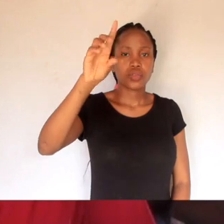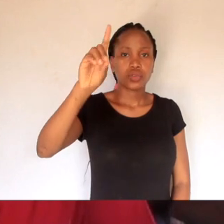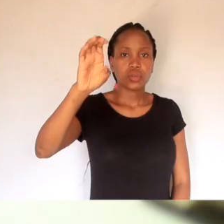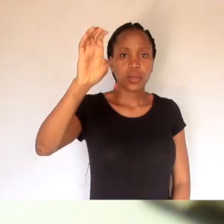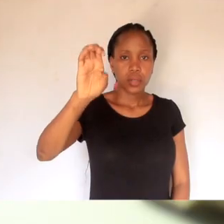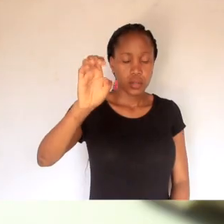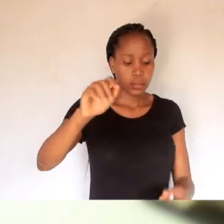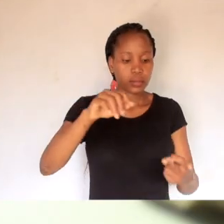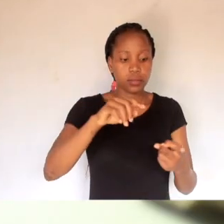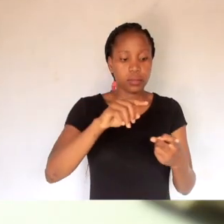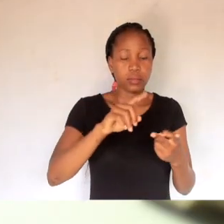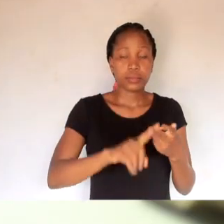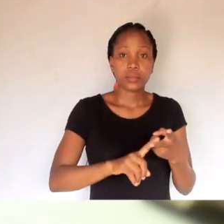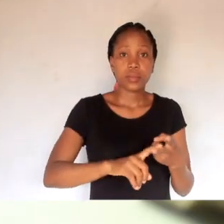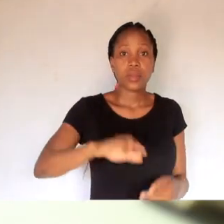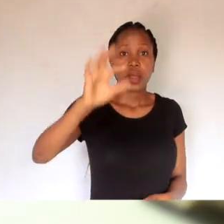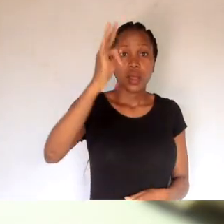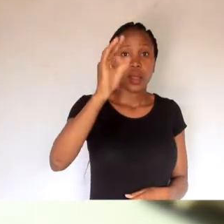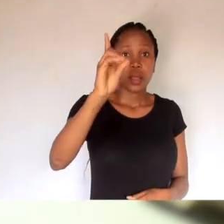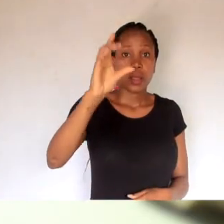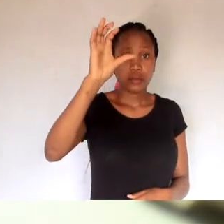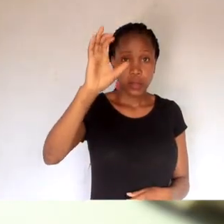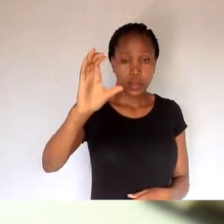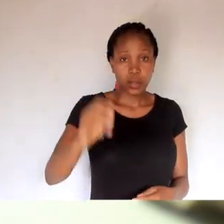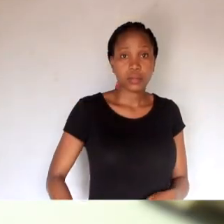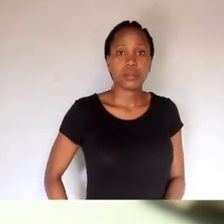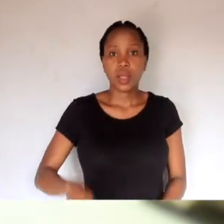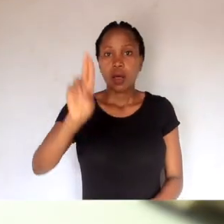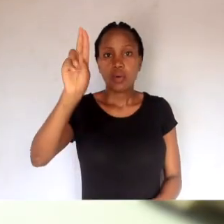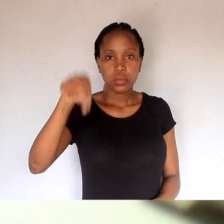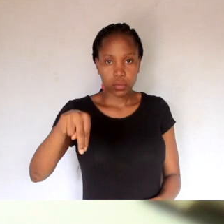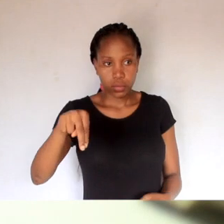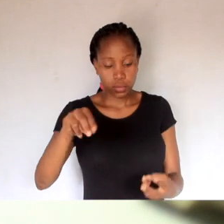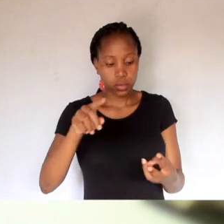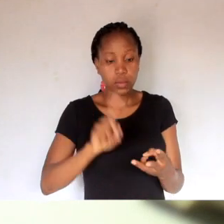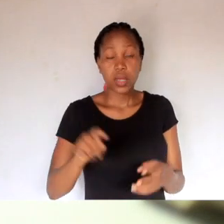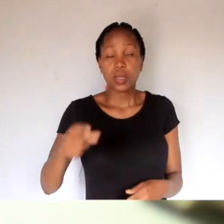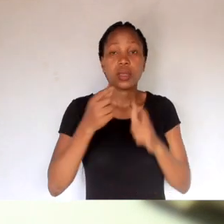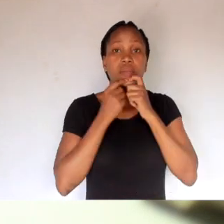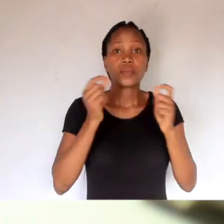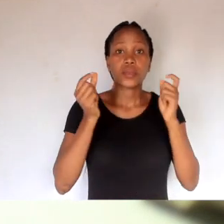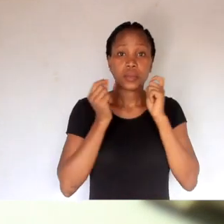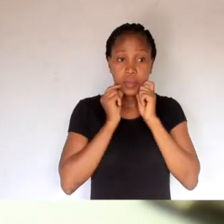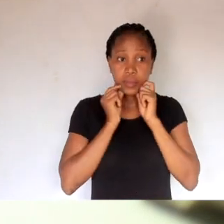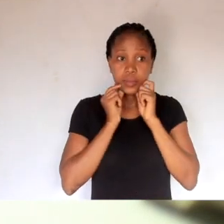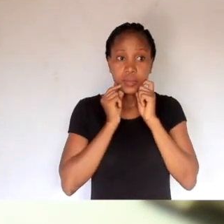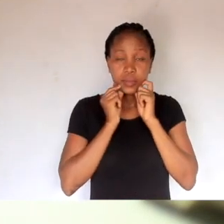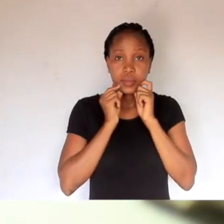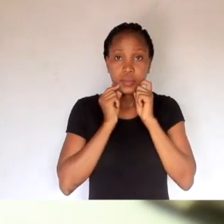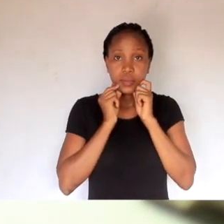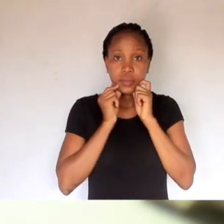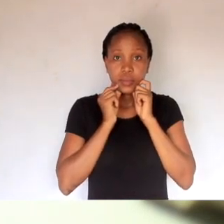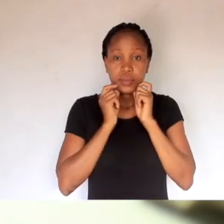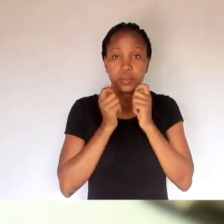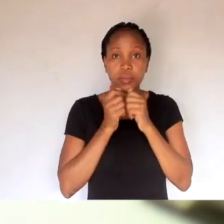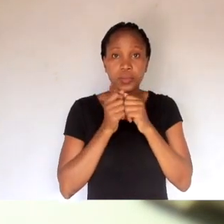outras organizações internacionais, a Unesco em Moçambique, tinham, começava a se falar muito